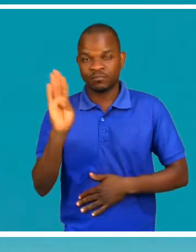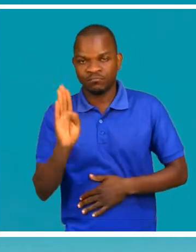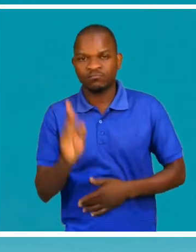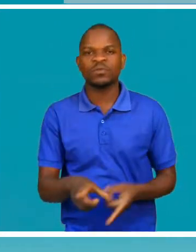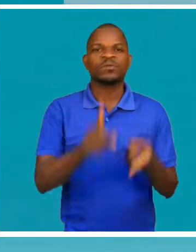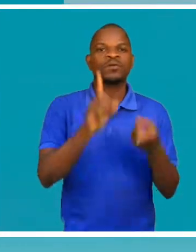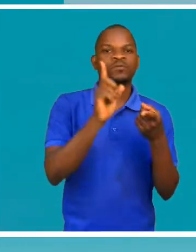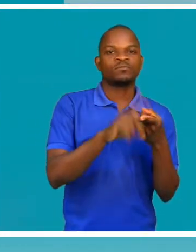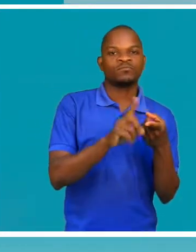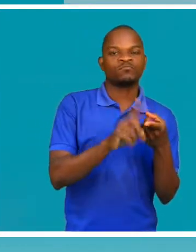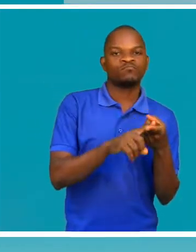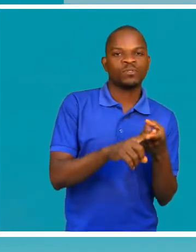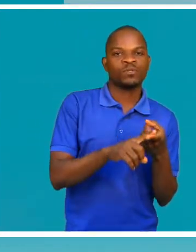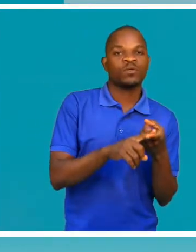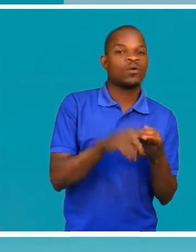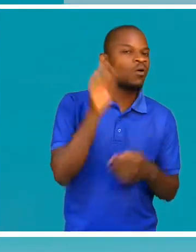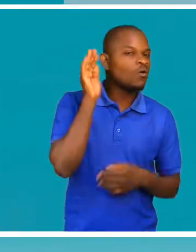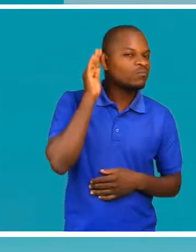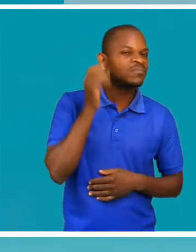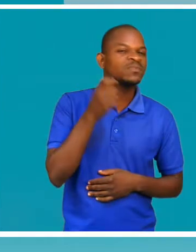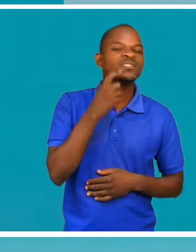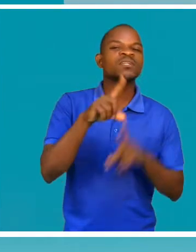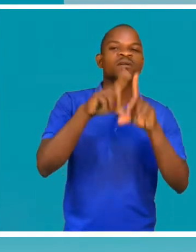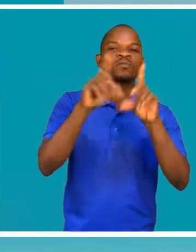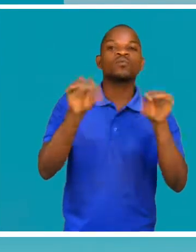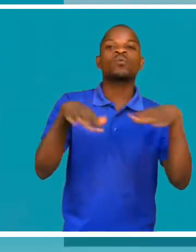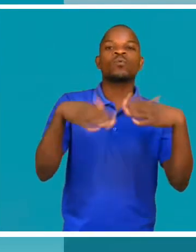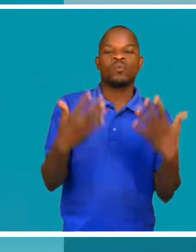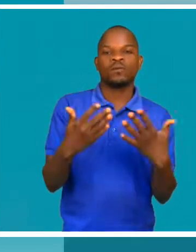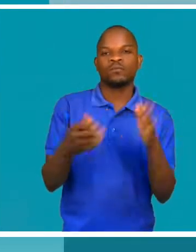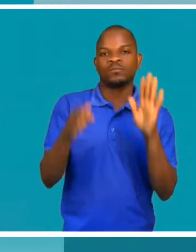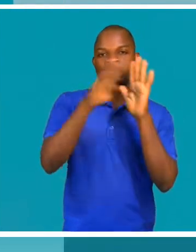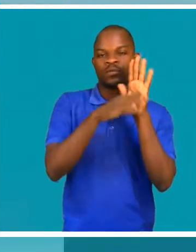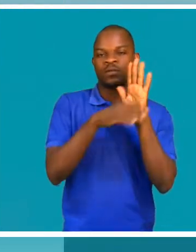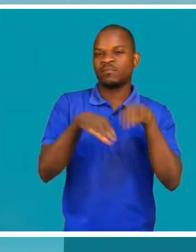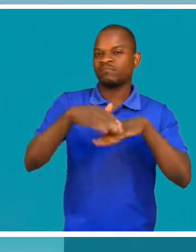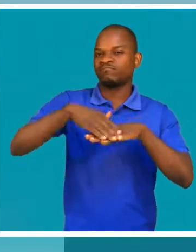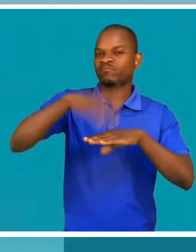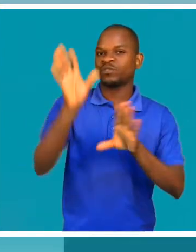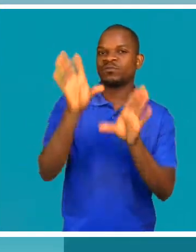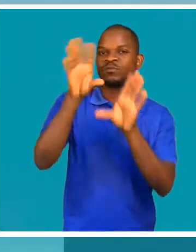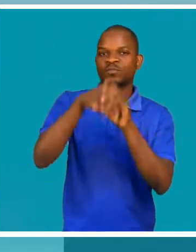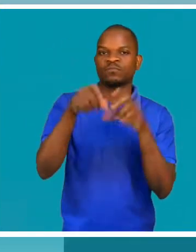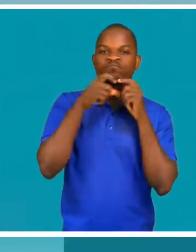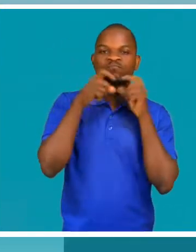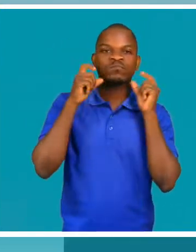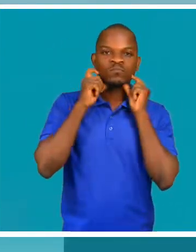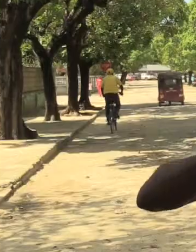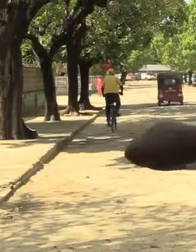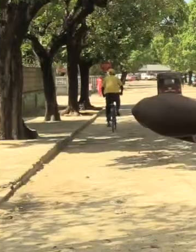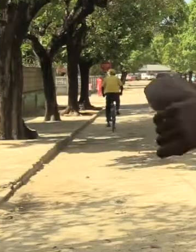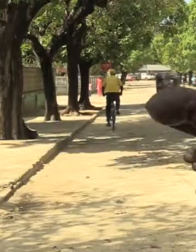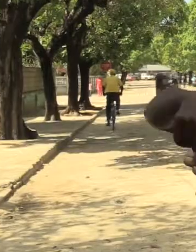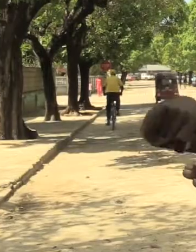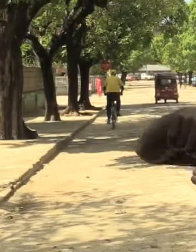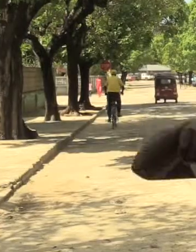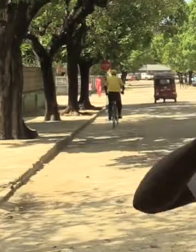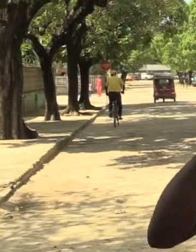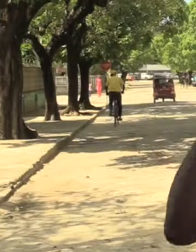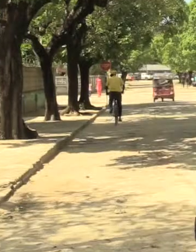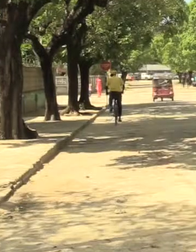cidade da Beira. Vejam o que eles dizem em relação ao programa mais inclusivo de Moçambique. Eu,